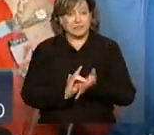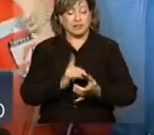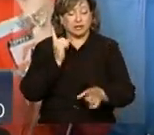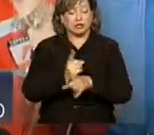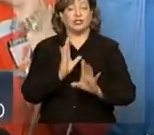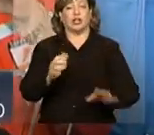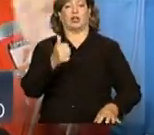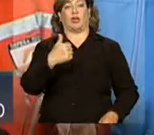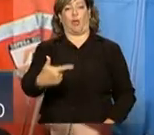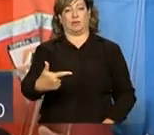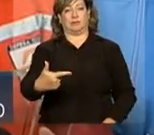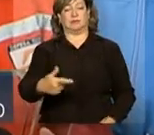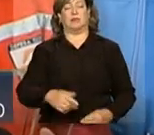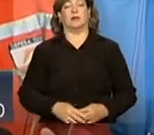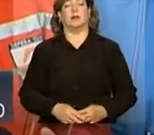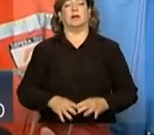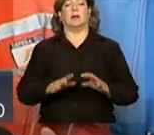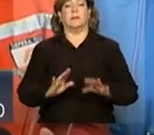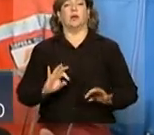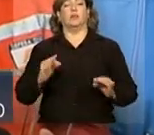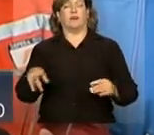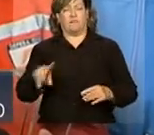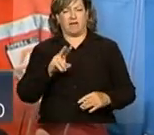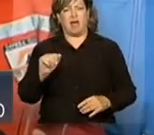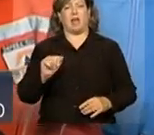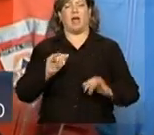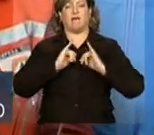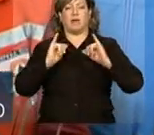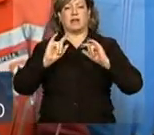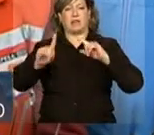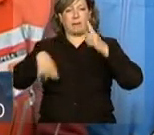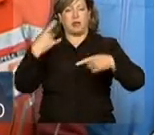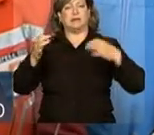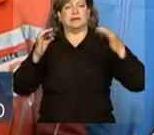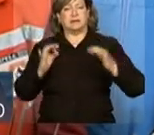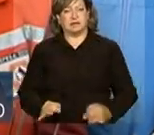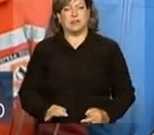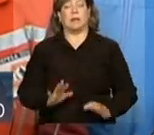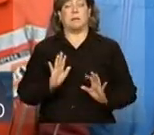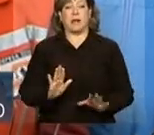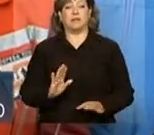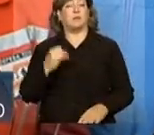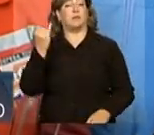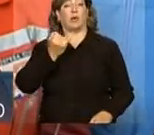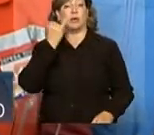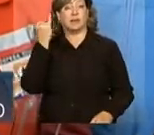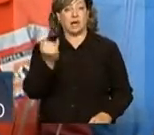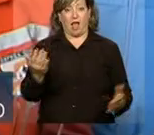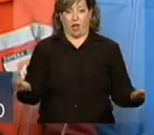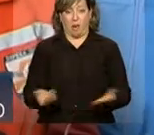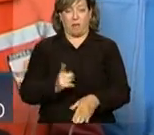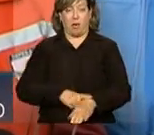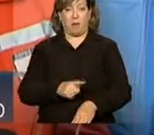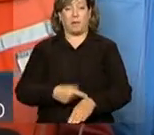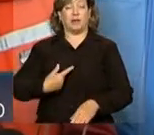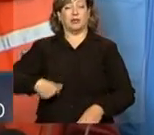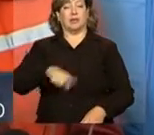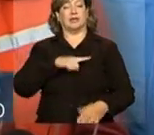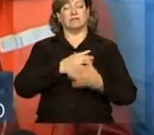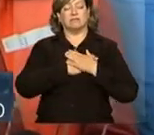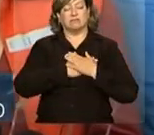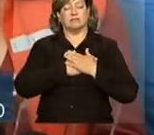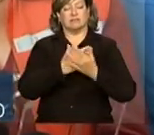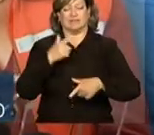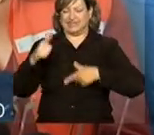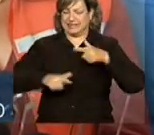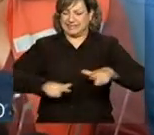desaparecidas, mas a Defesa Civil atualizará esses dados daqui a pouco, mas o importante nesse momento é a gente estar solidário,